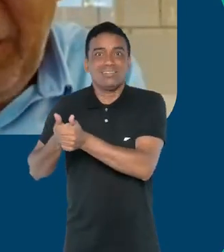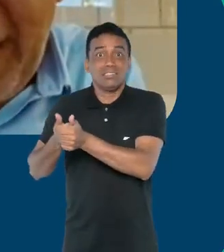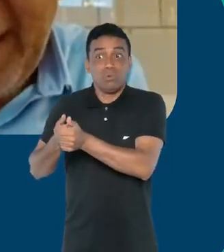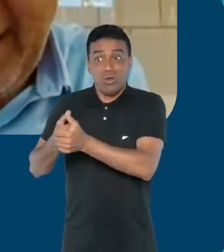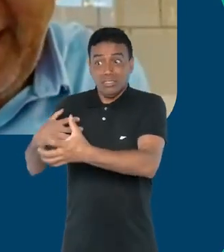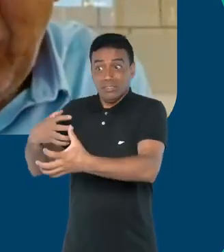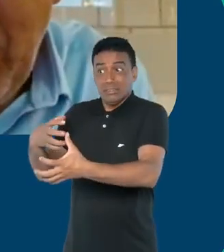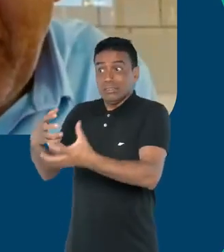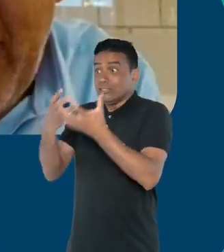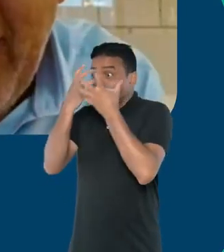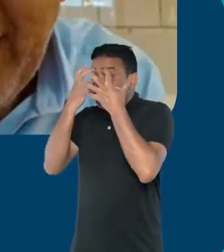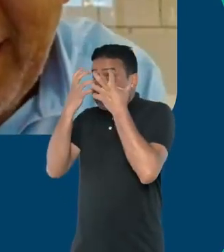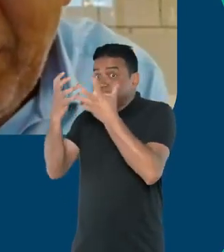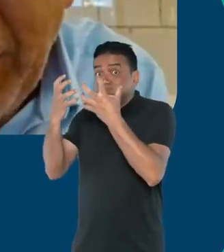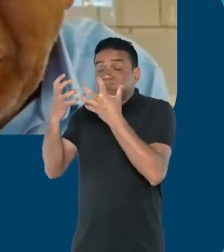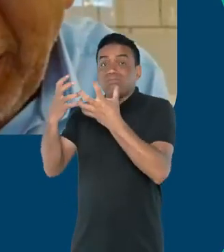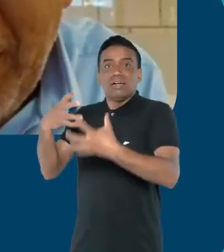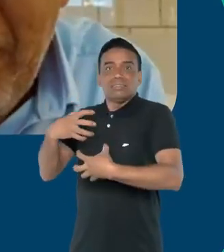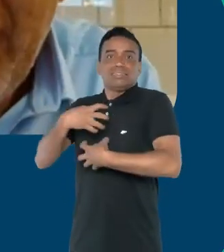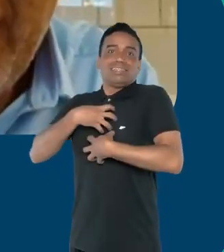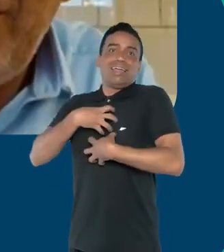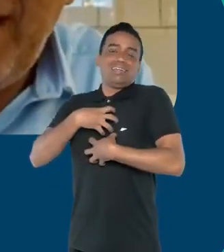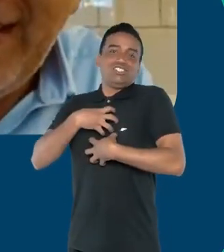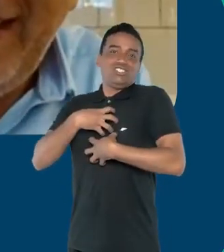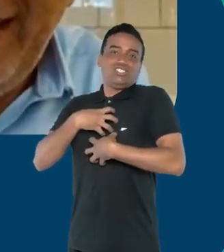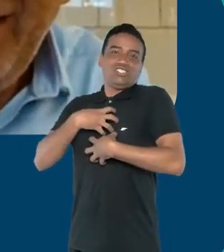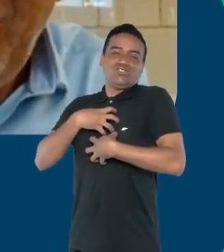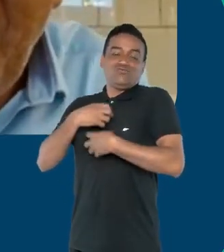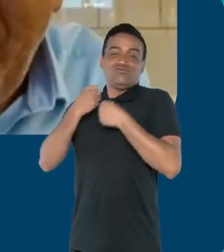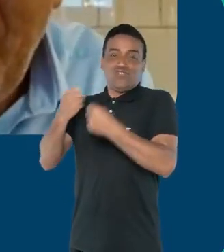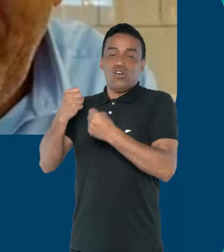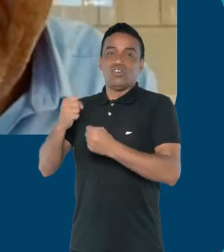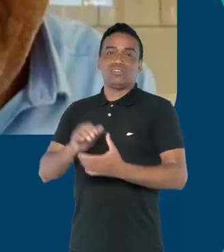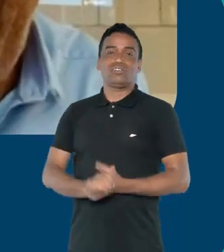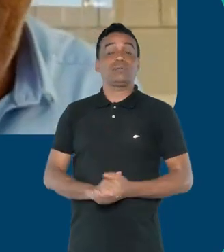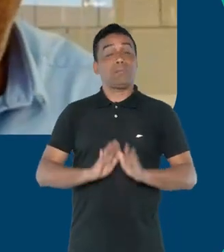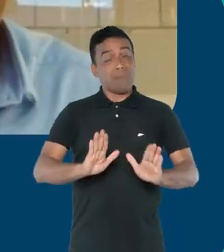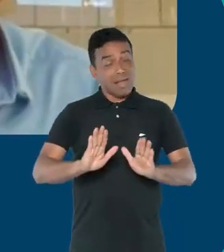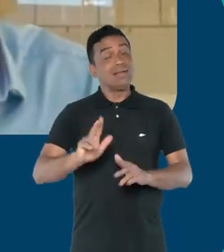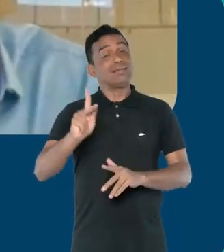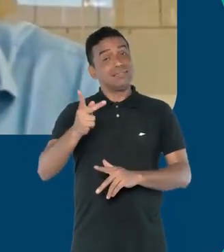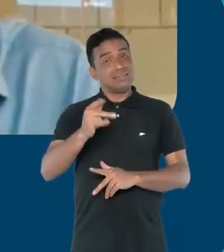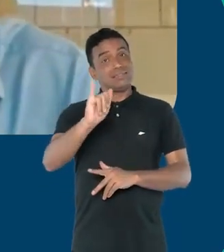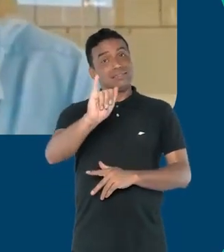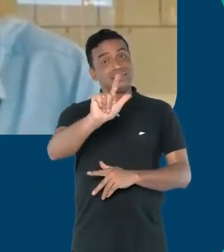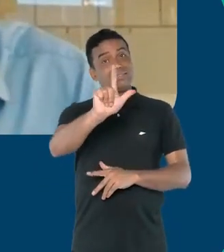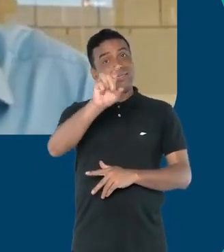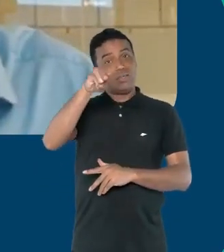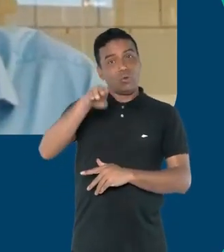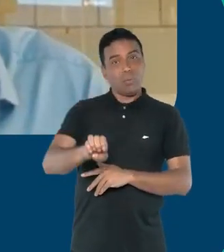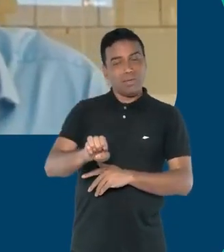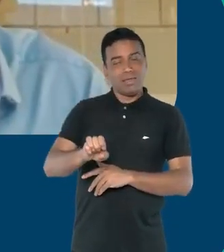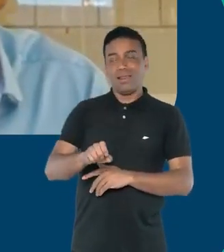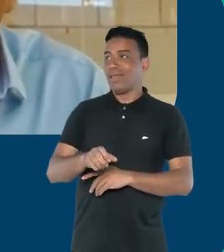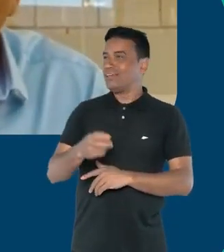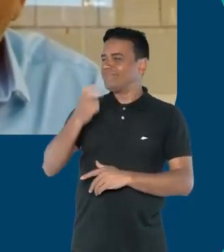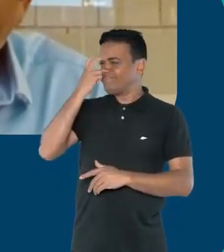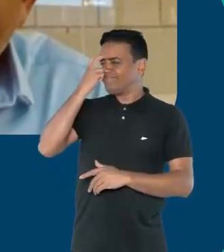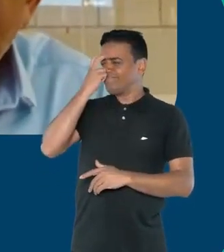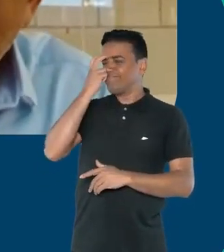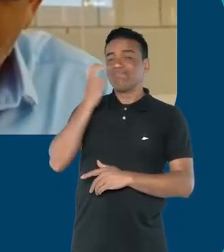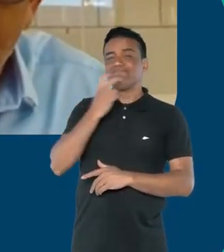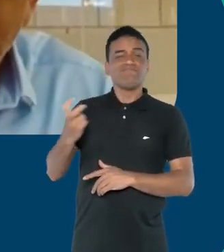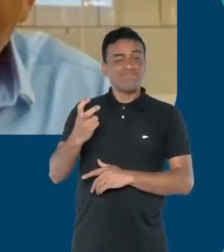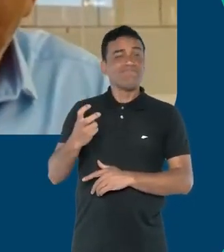é mais vivaz dentro da simpatia. Mas aí o Hume também é genial na sua formulação, que